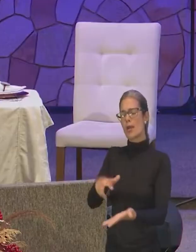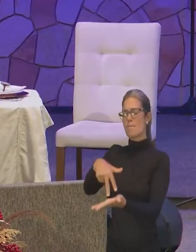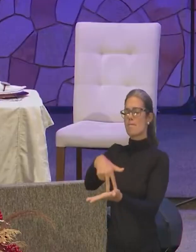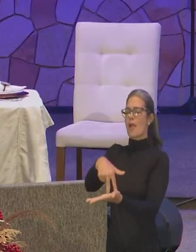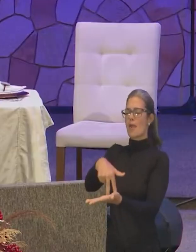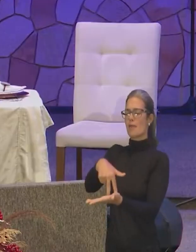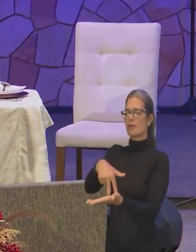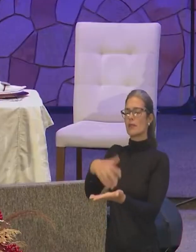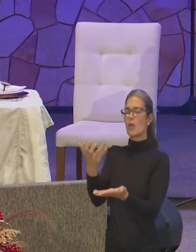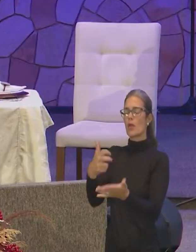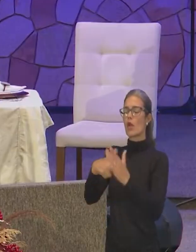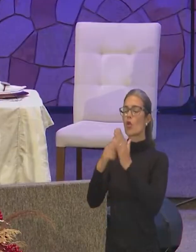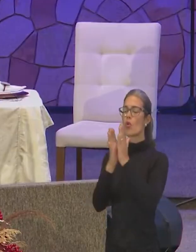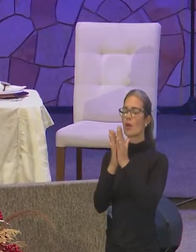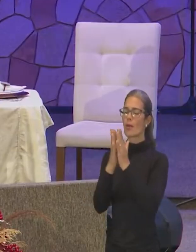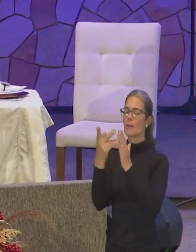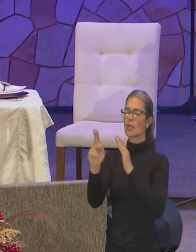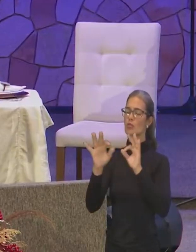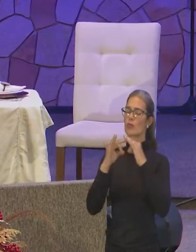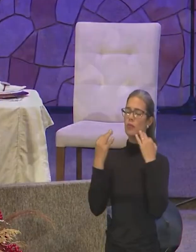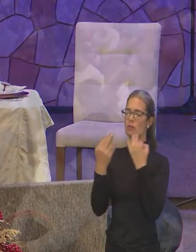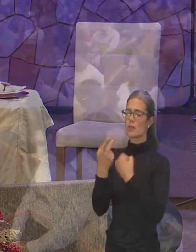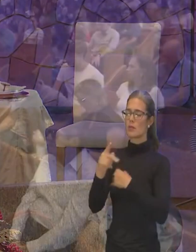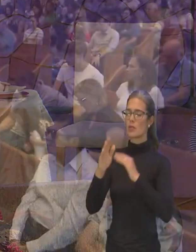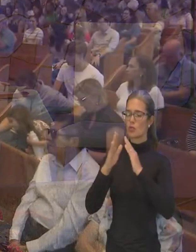nessa hora. Eu quero orar por você.